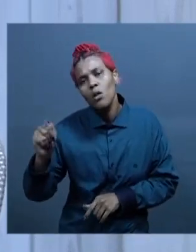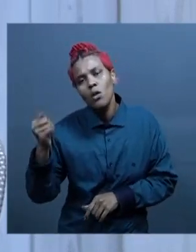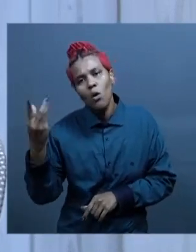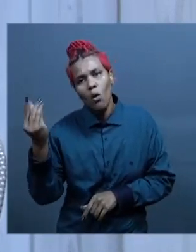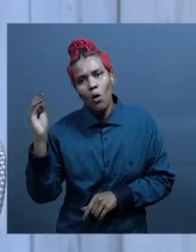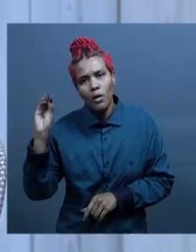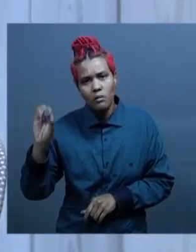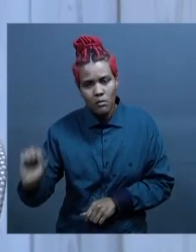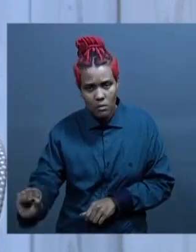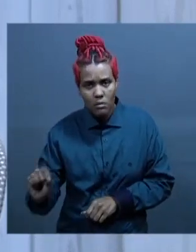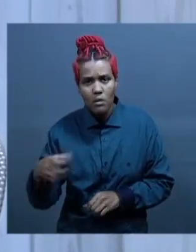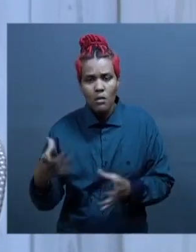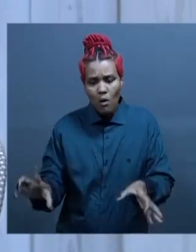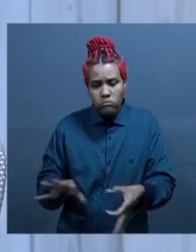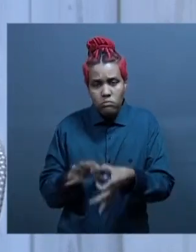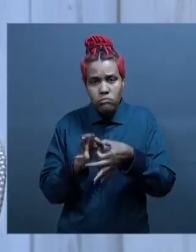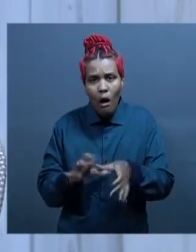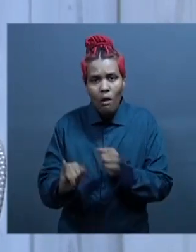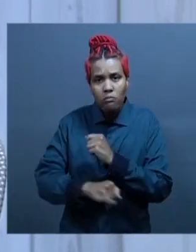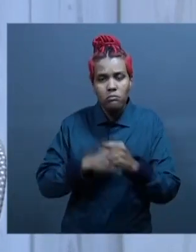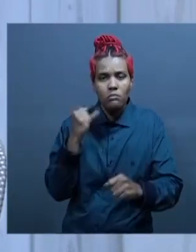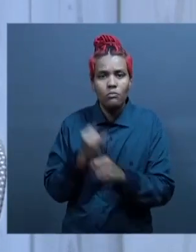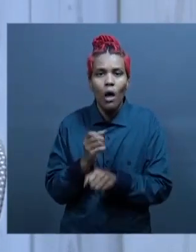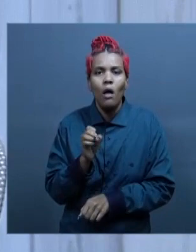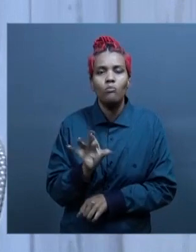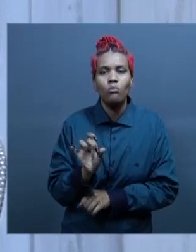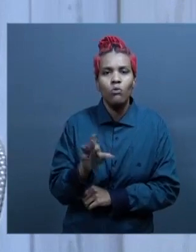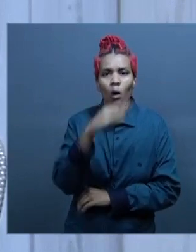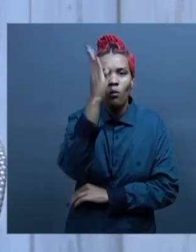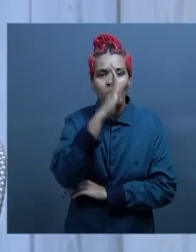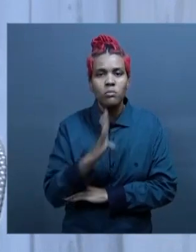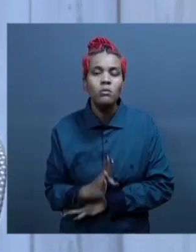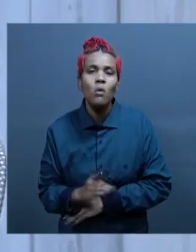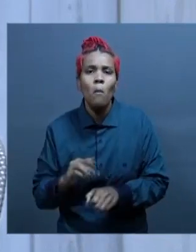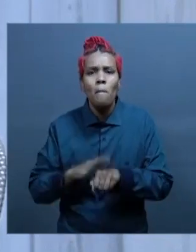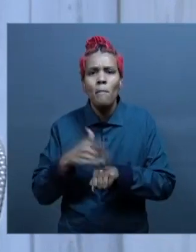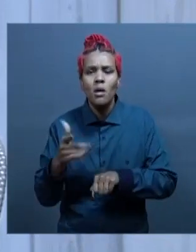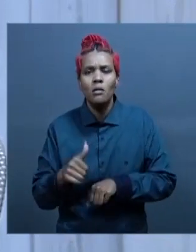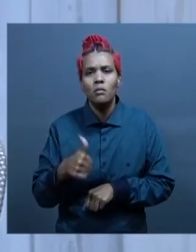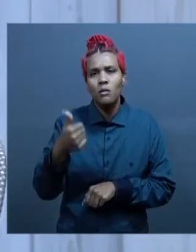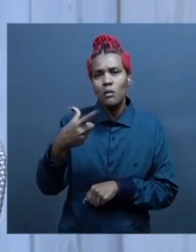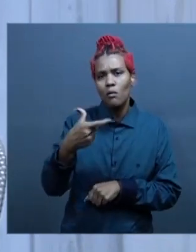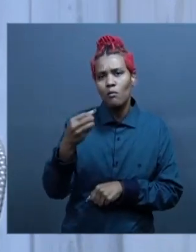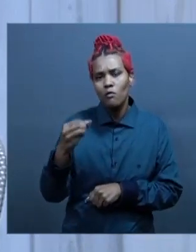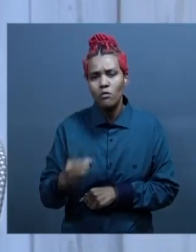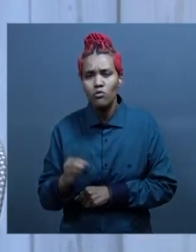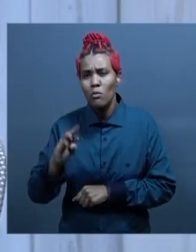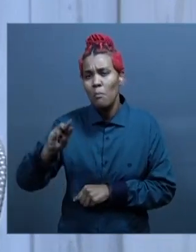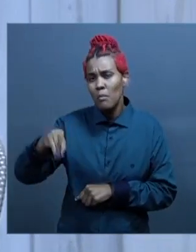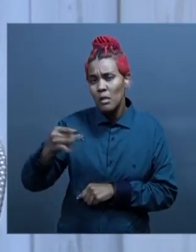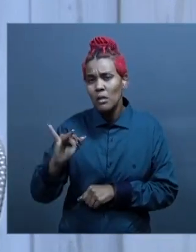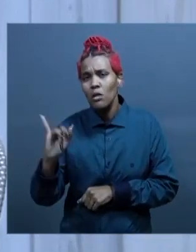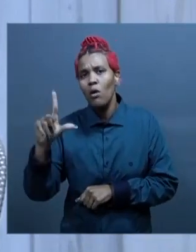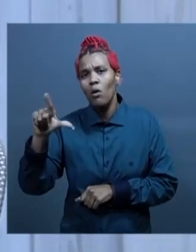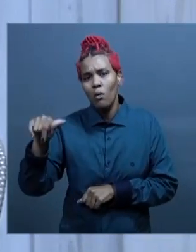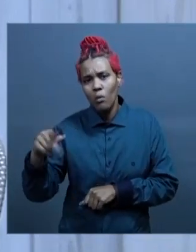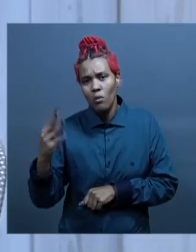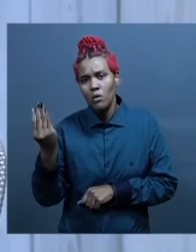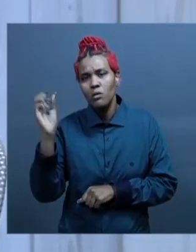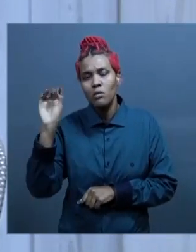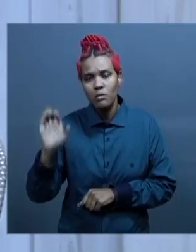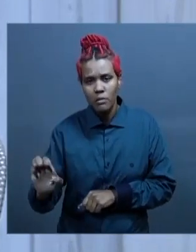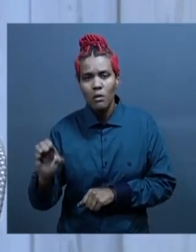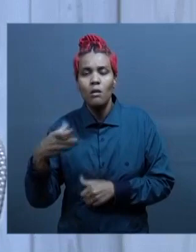no mundo tudo só no brasil mais de 120 milhões de pessoas têm acesso à rede este é o grande motivo que o